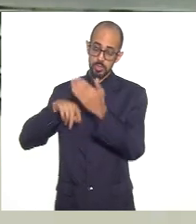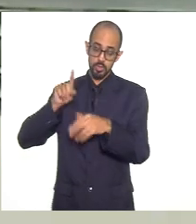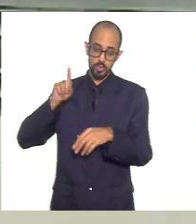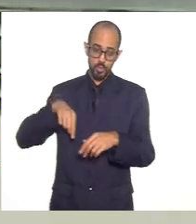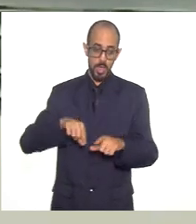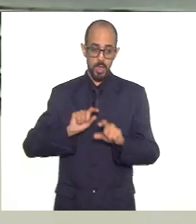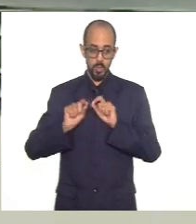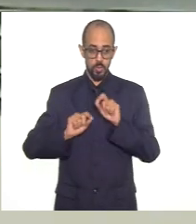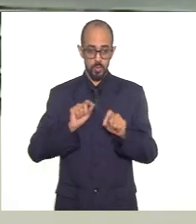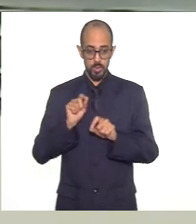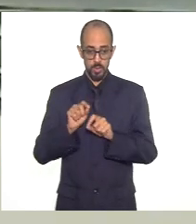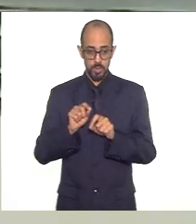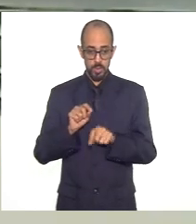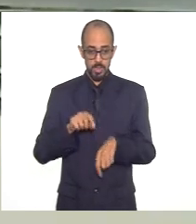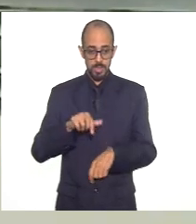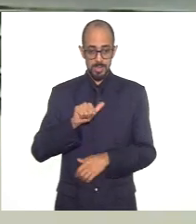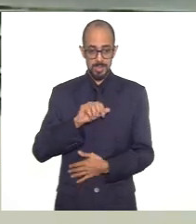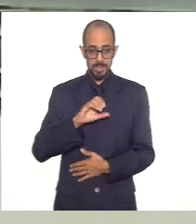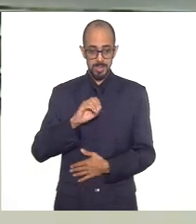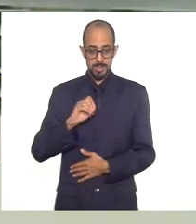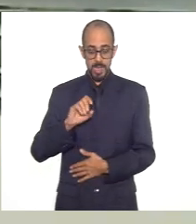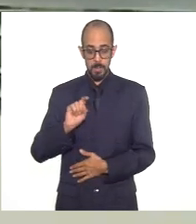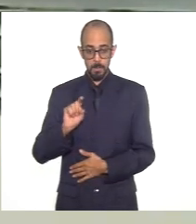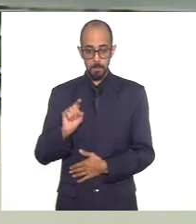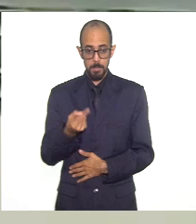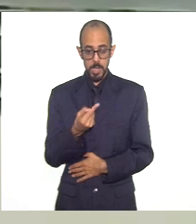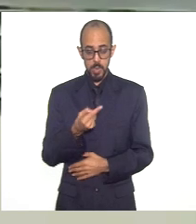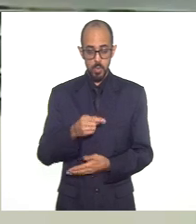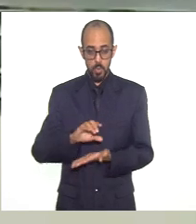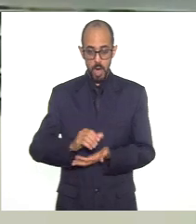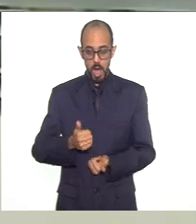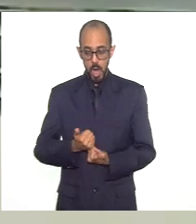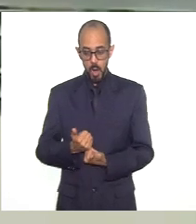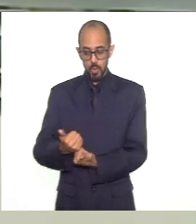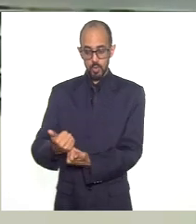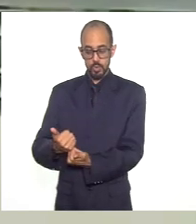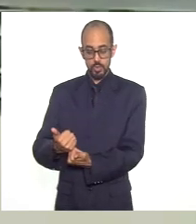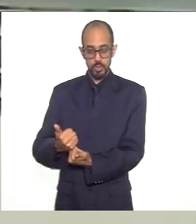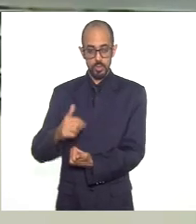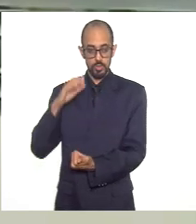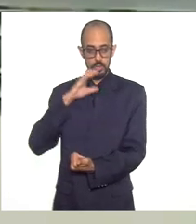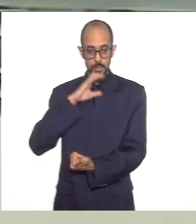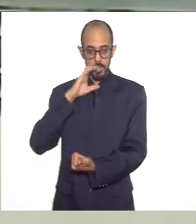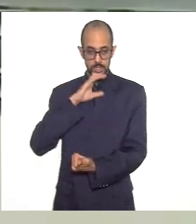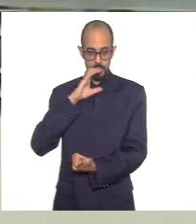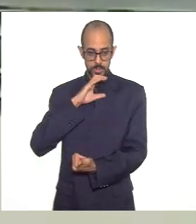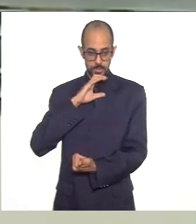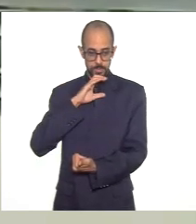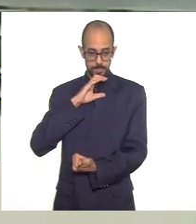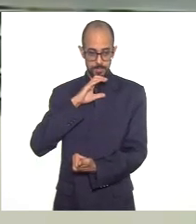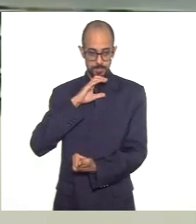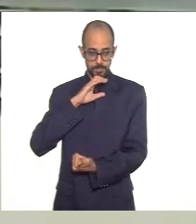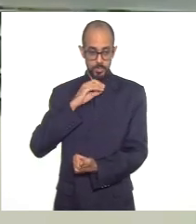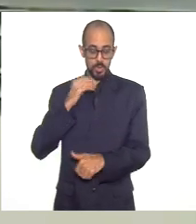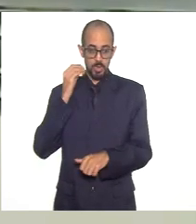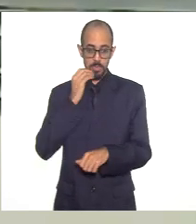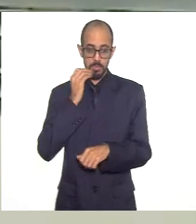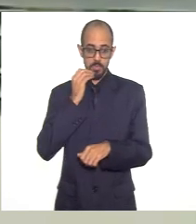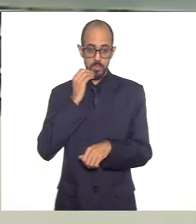representa 100 mil auxílios emergenciais. o que daria